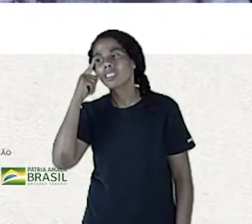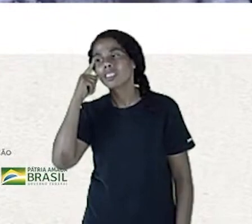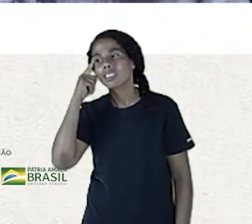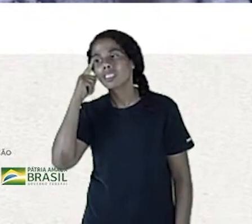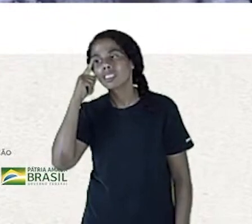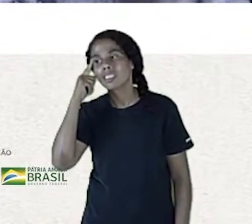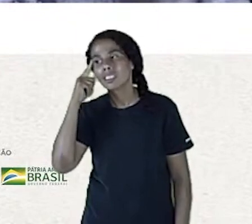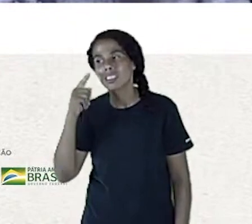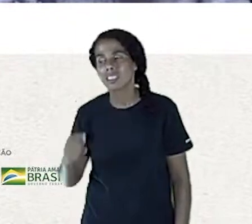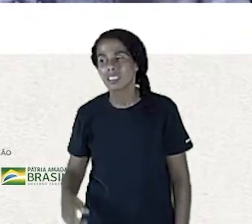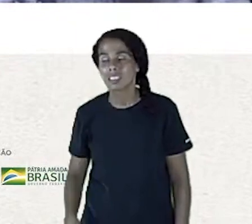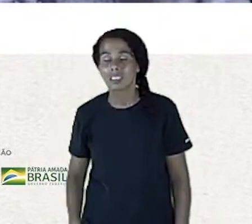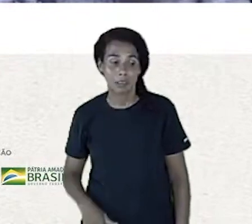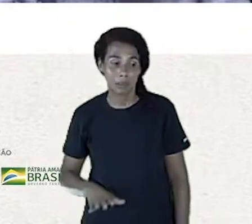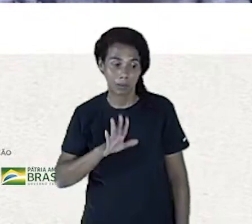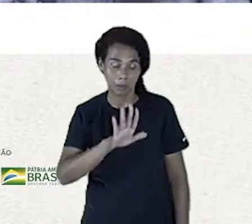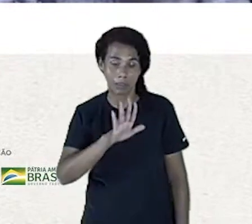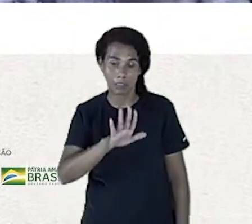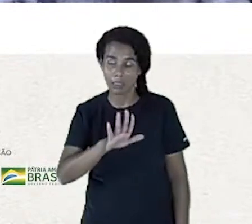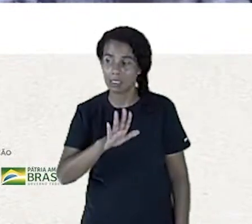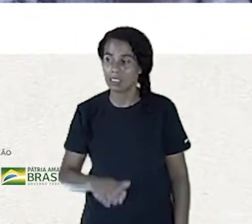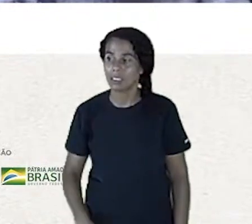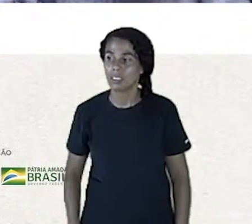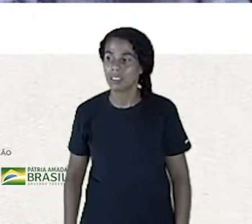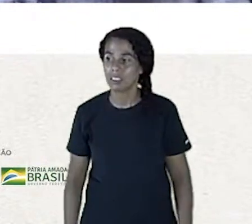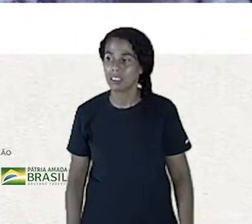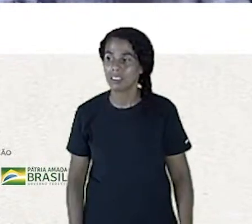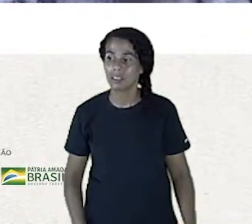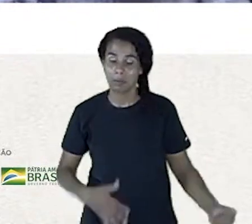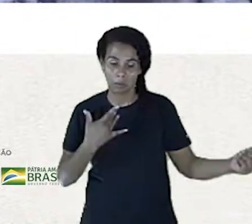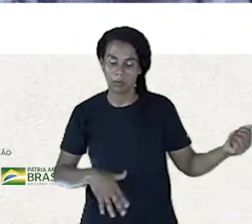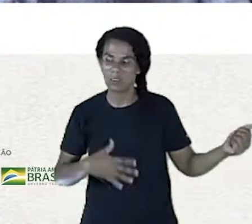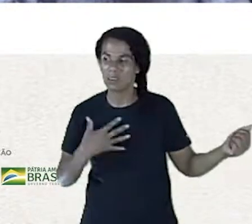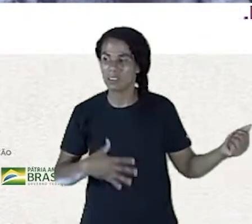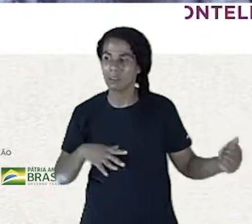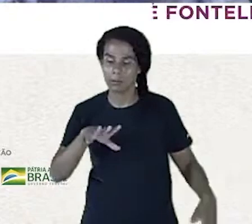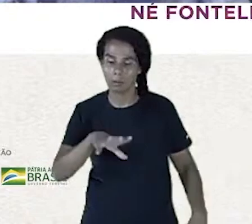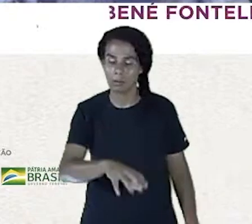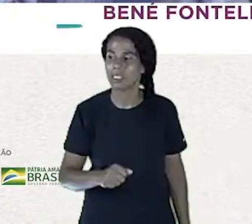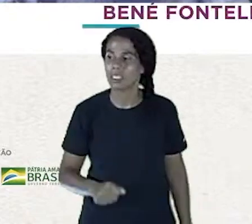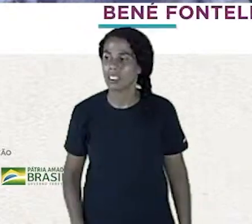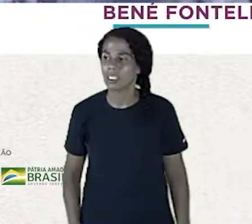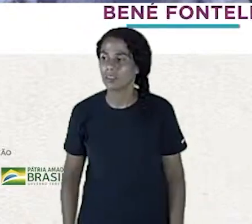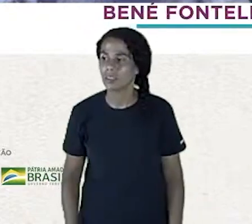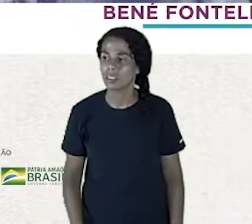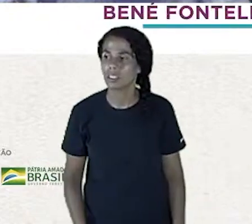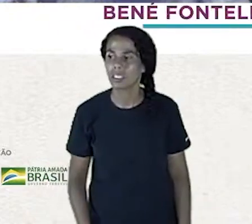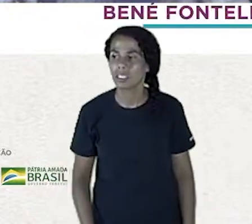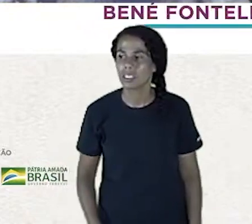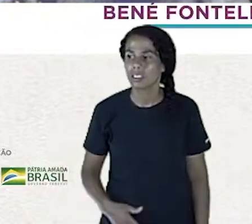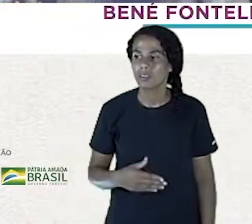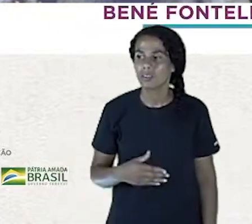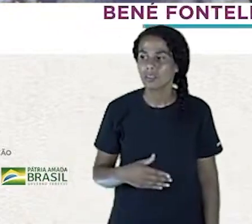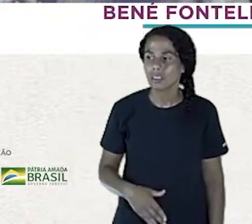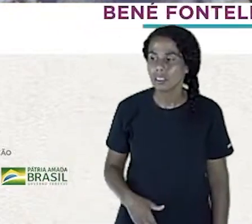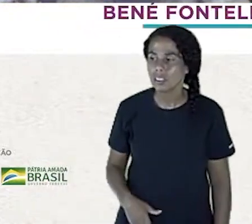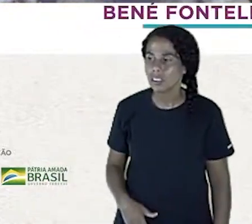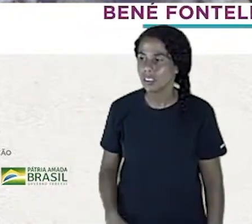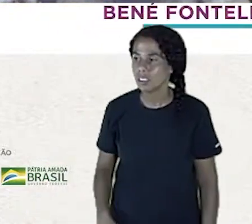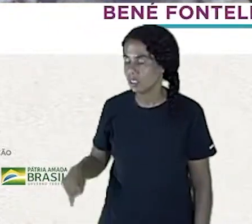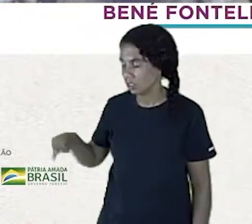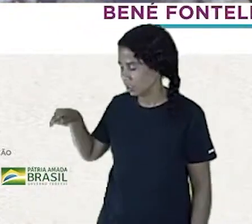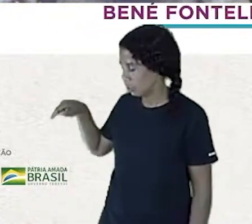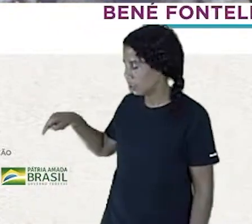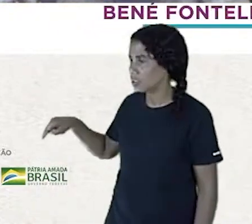Deixa eu pegar o violão ali, porque acho que facilita. Gilberto Gil se vira para pegar o violão atrás dele. Bené, qual que é o nome